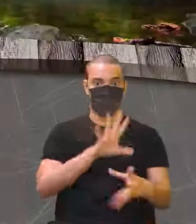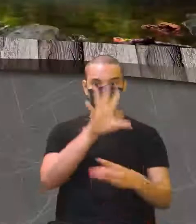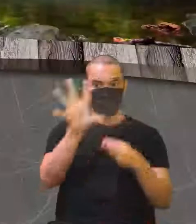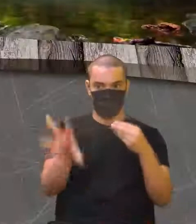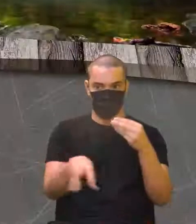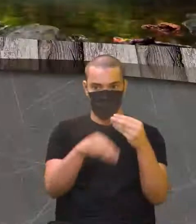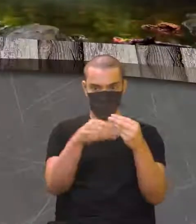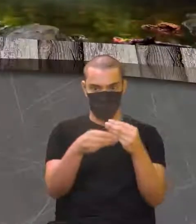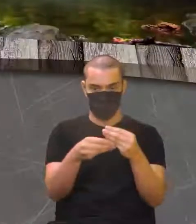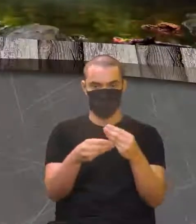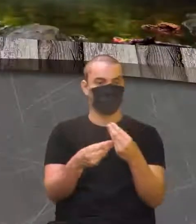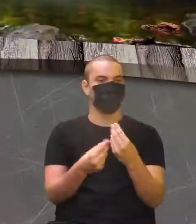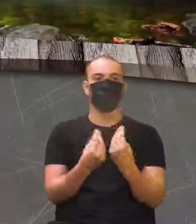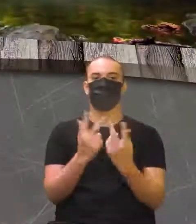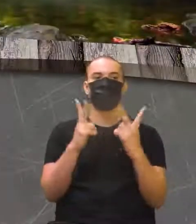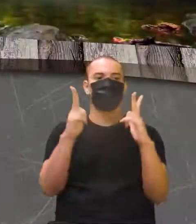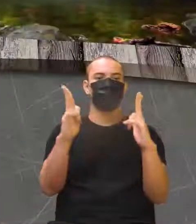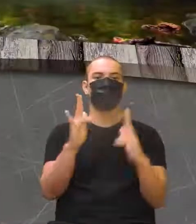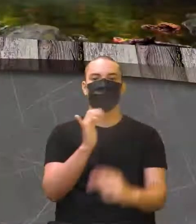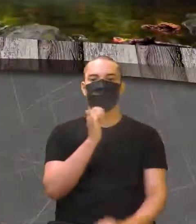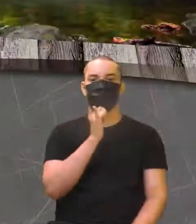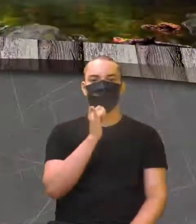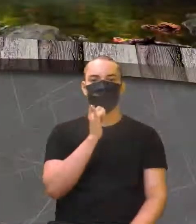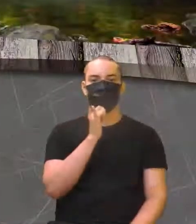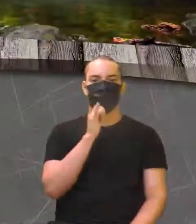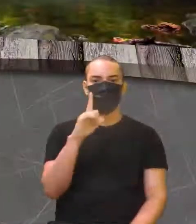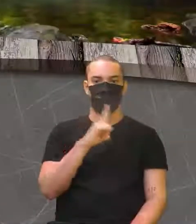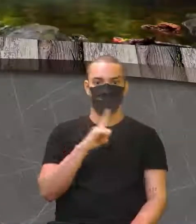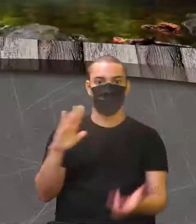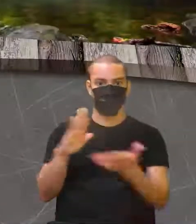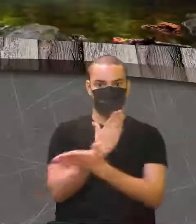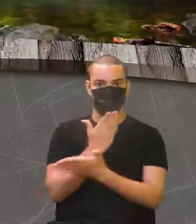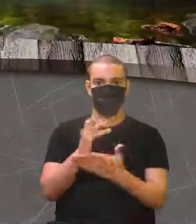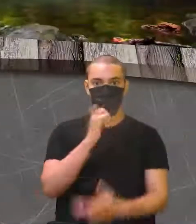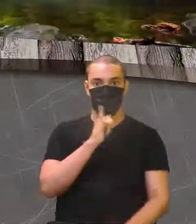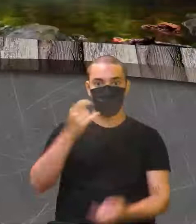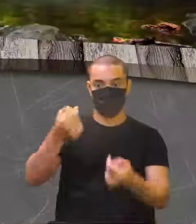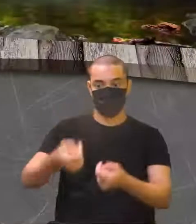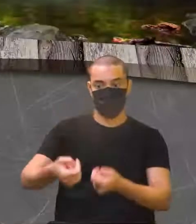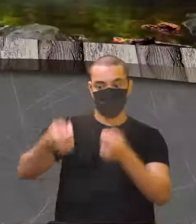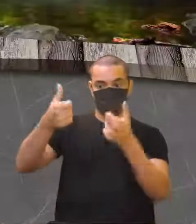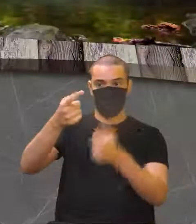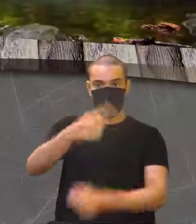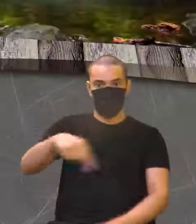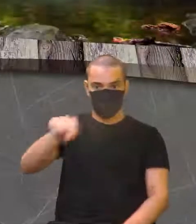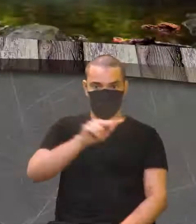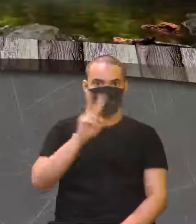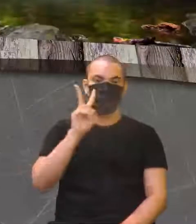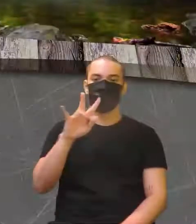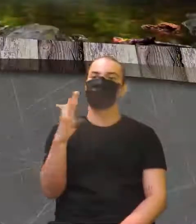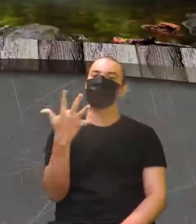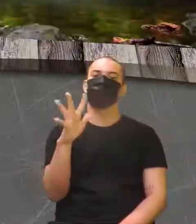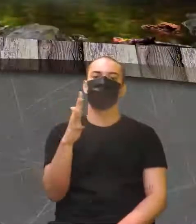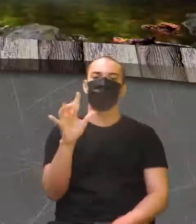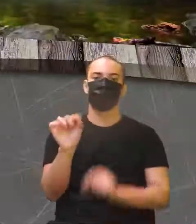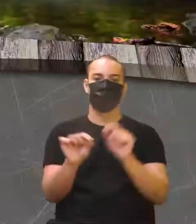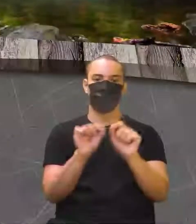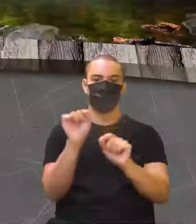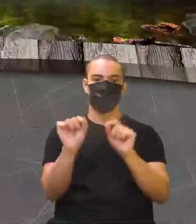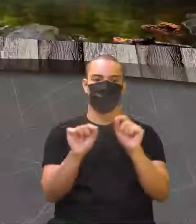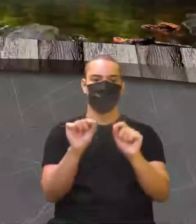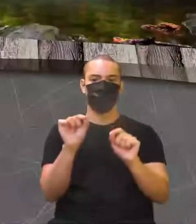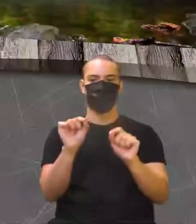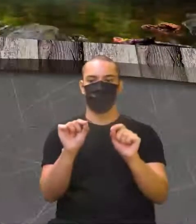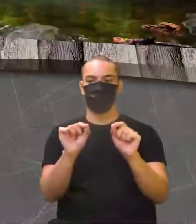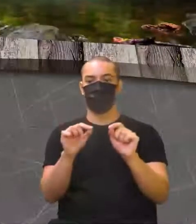contribuir. É a famosa questão, ali tem uns exemplos da moeda, né, que você estava vendo. É mais ou menos isso, professor, pessoal.